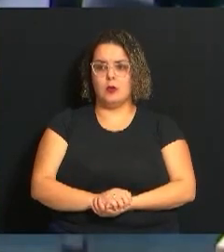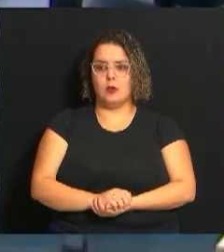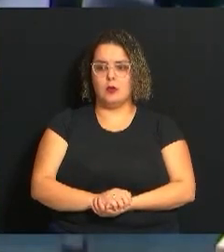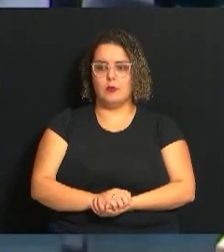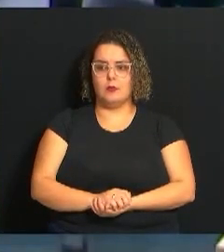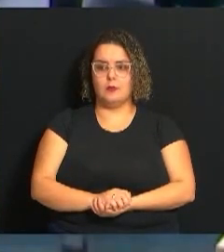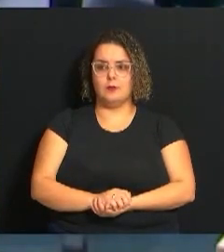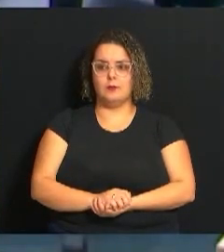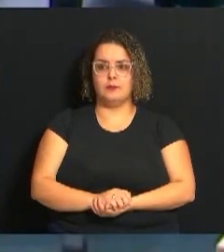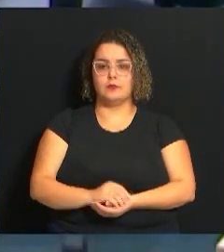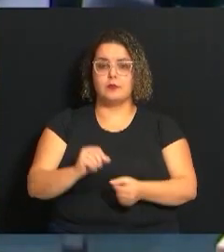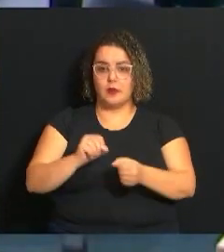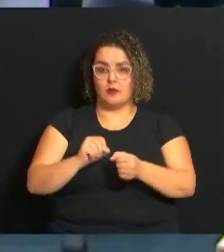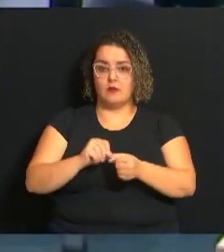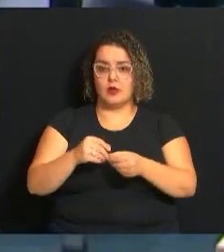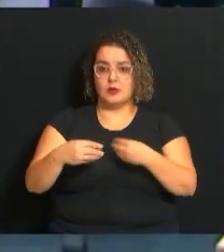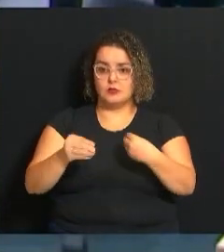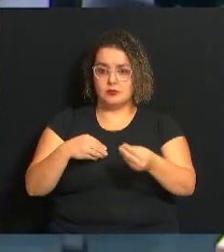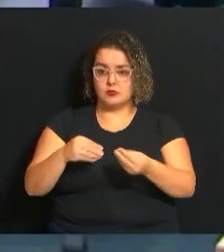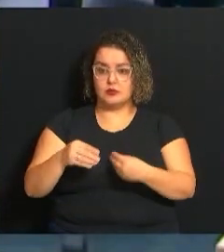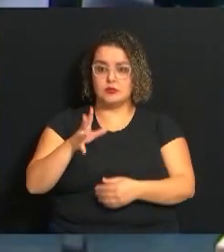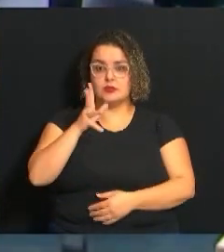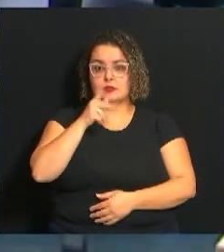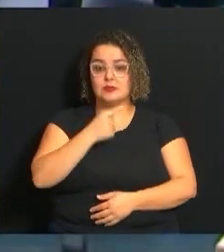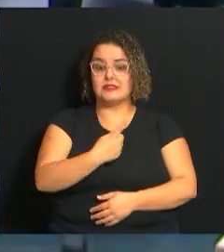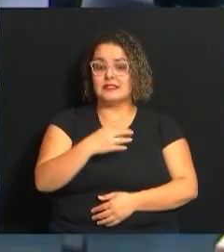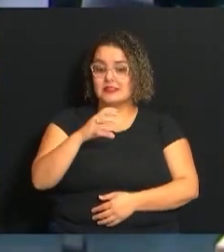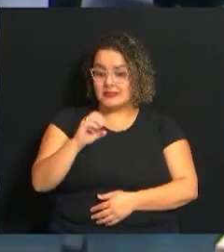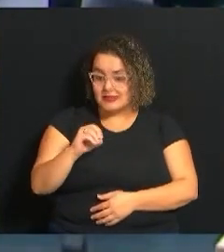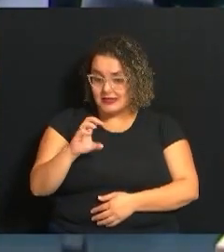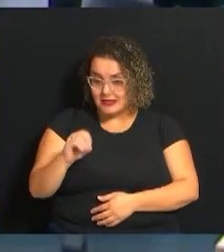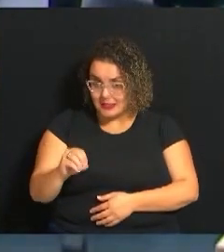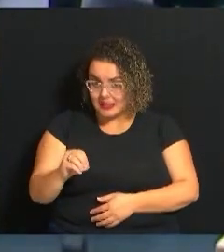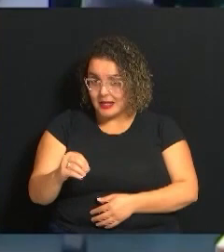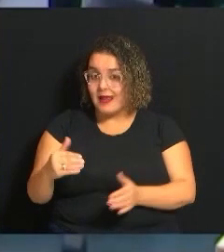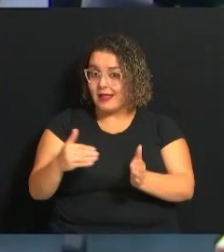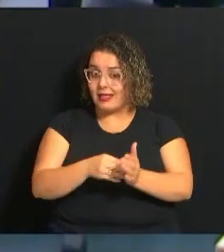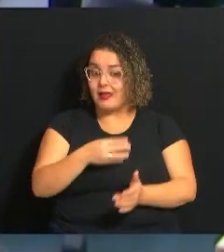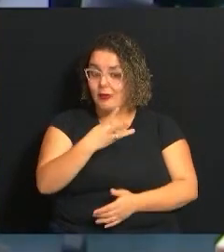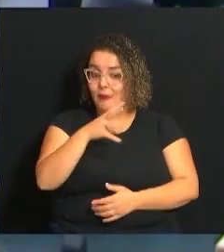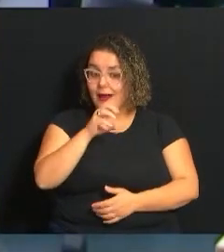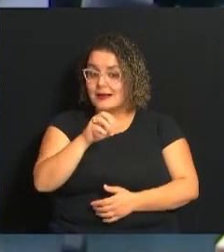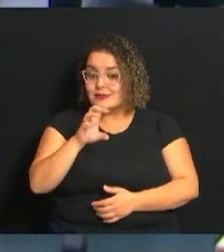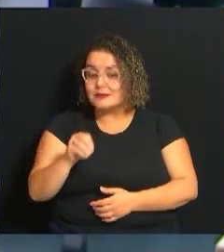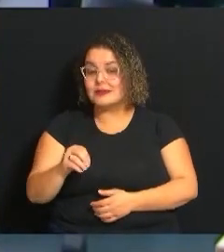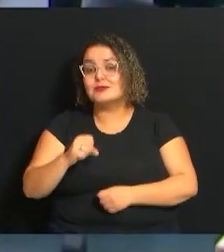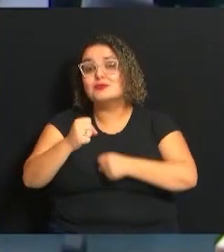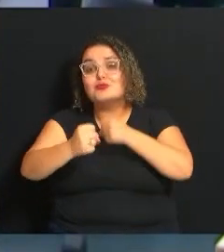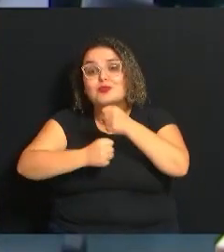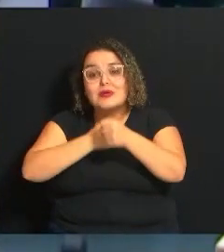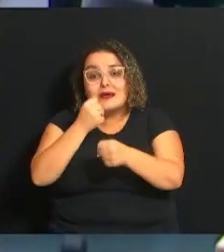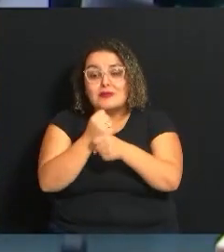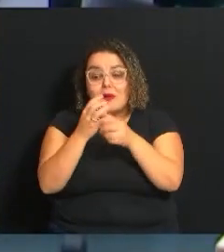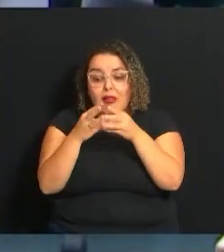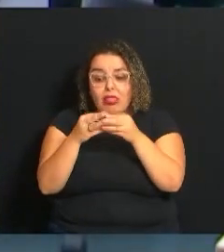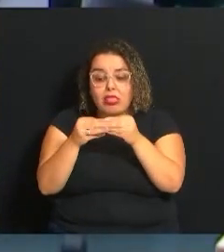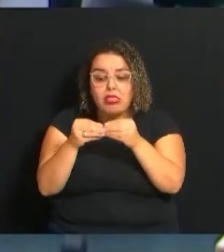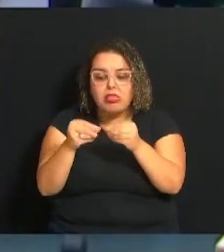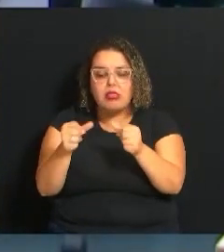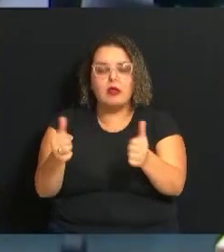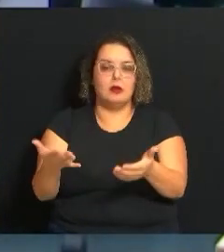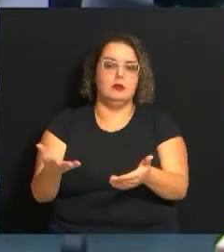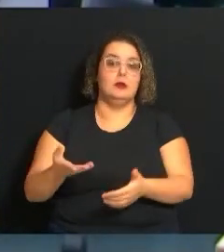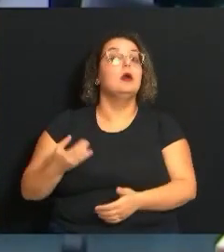recipientes feitos de plástico, que eles demoram de 100 a 400 anos para serem degradados, serem decompostos. Então é importante que a gente faça